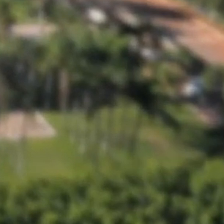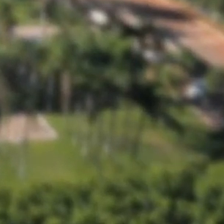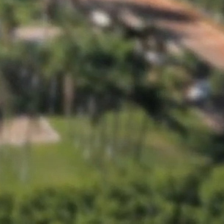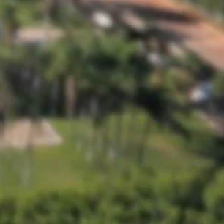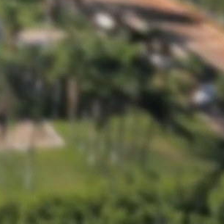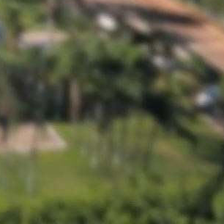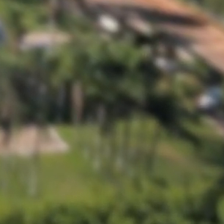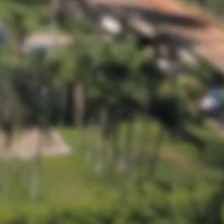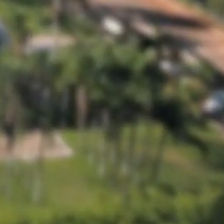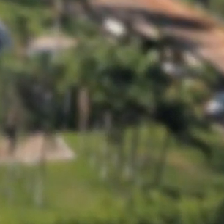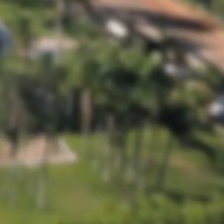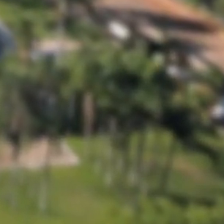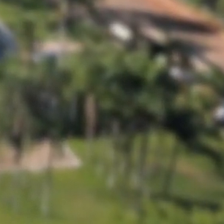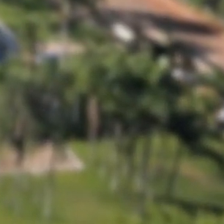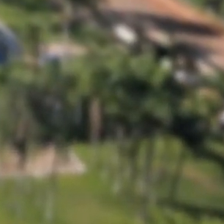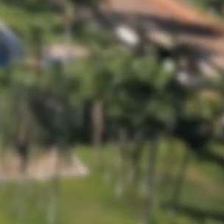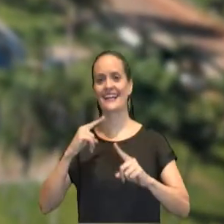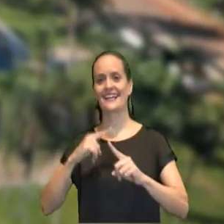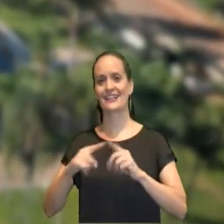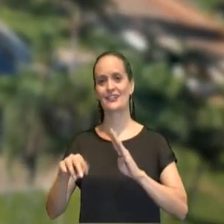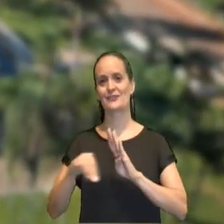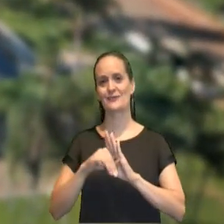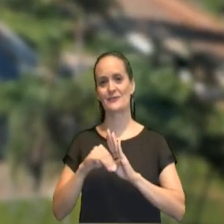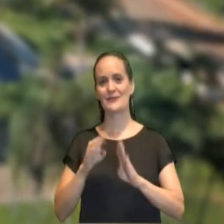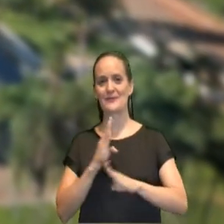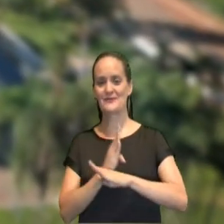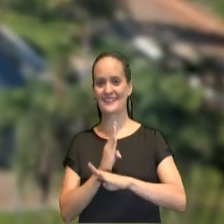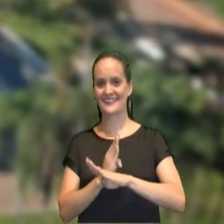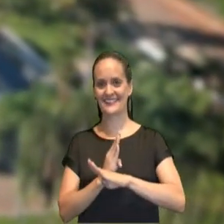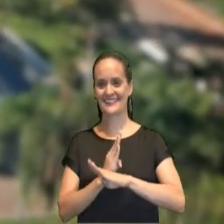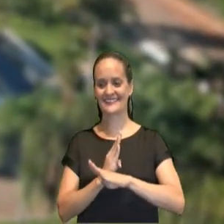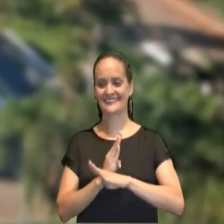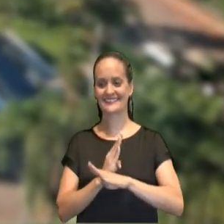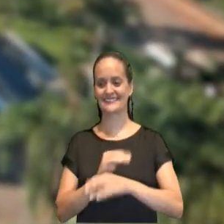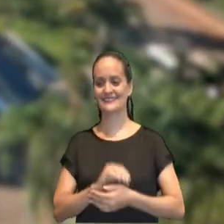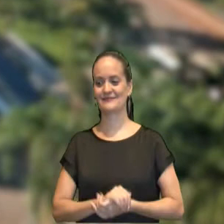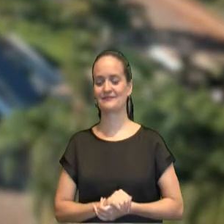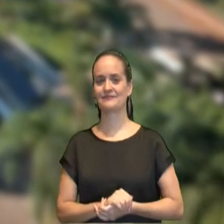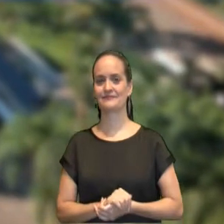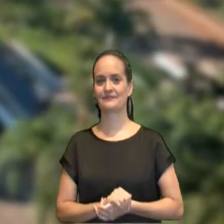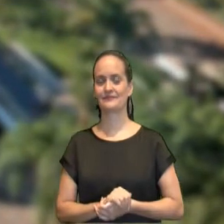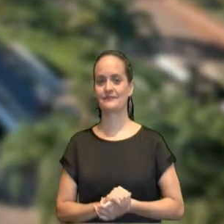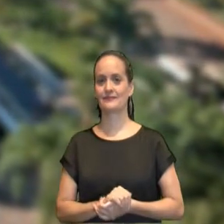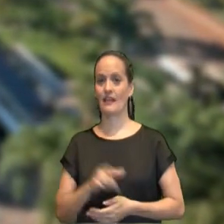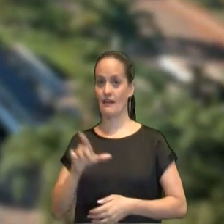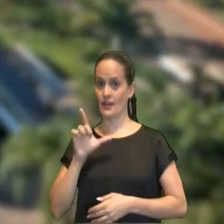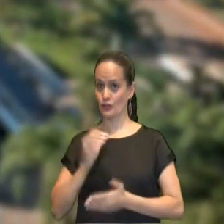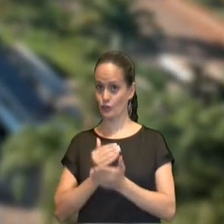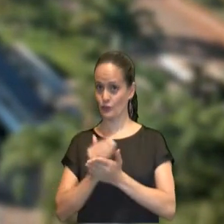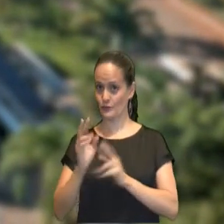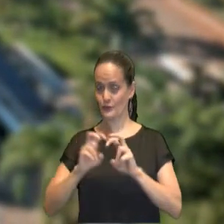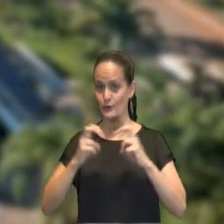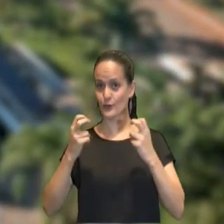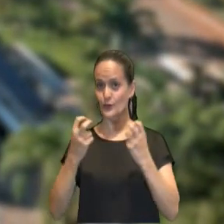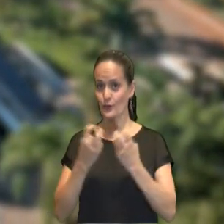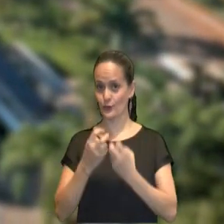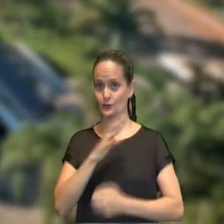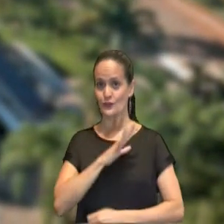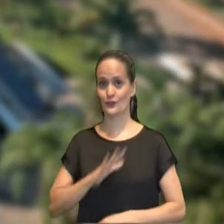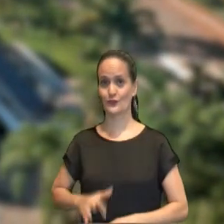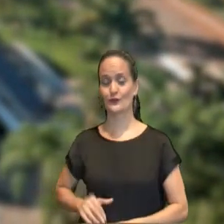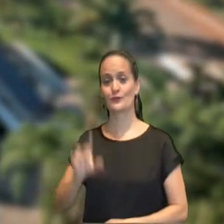Sejam muito bem-vindos à Igreja Memorial Batista. Antes de iniciarmos mais um culto de adoração a